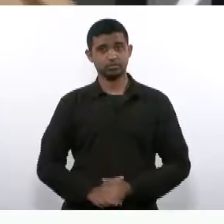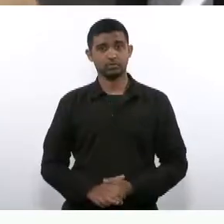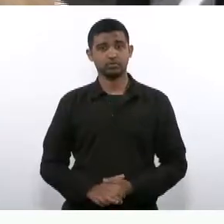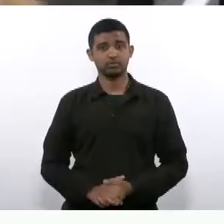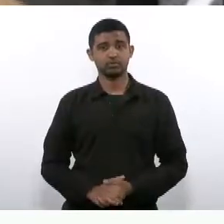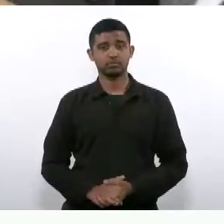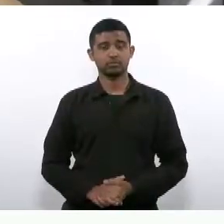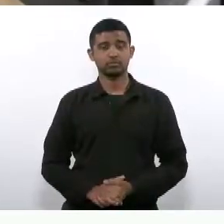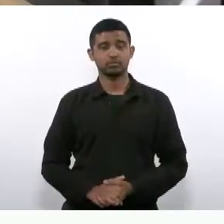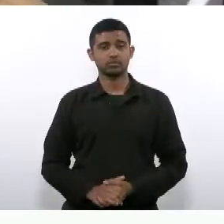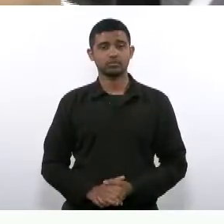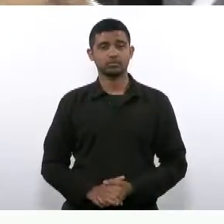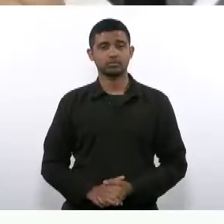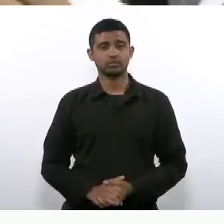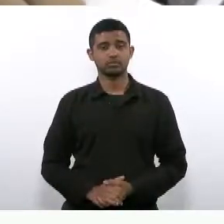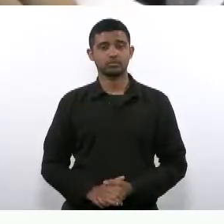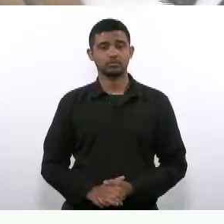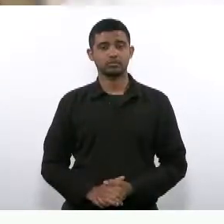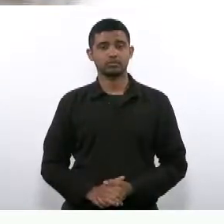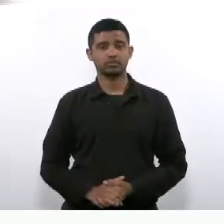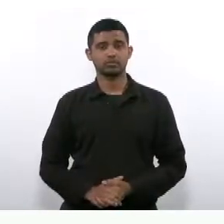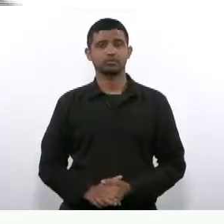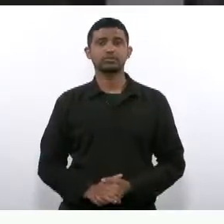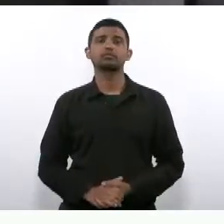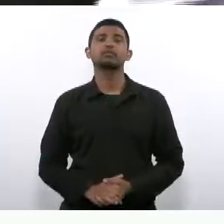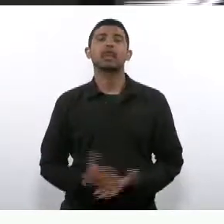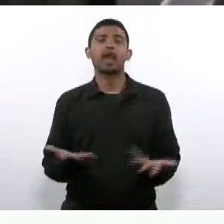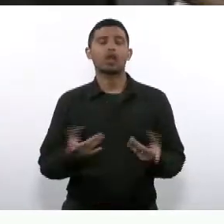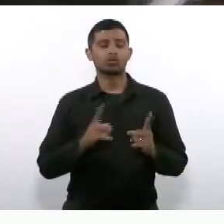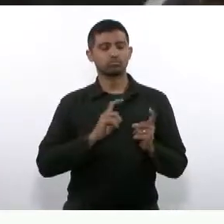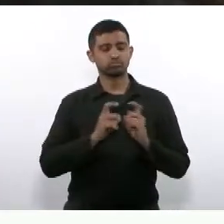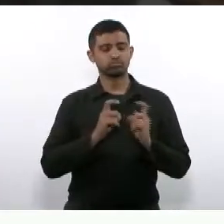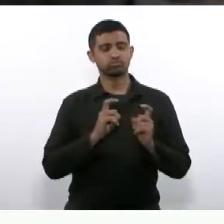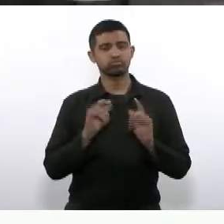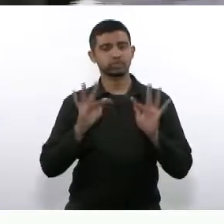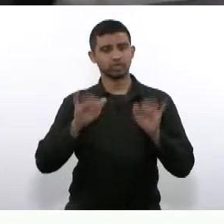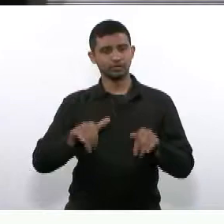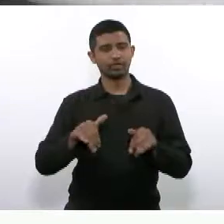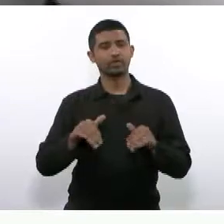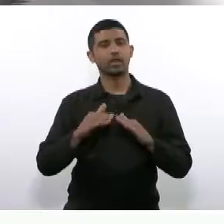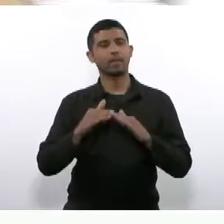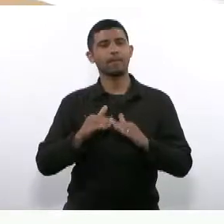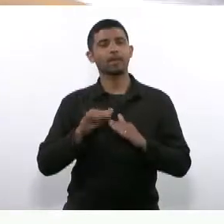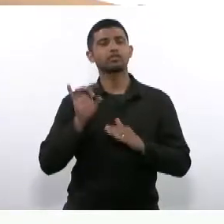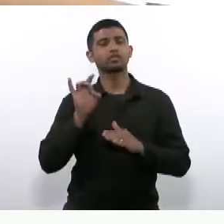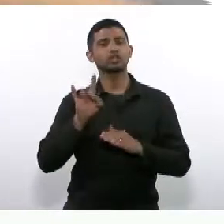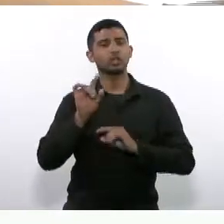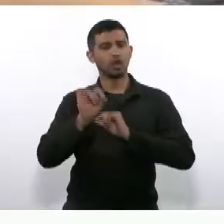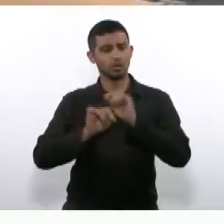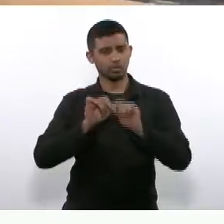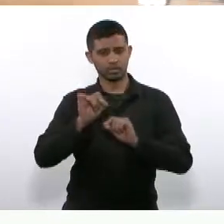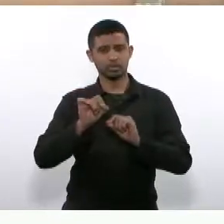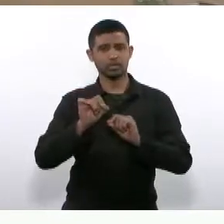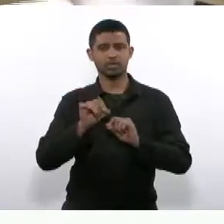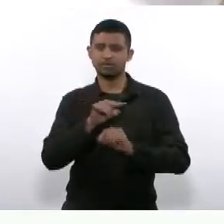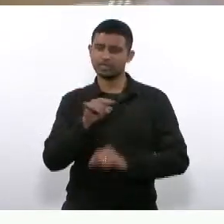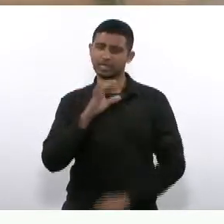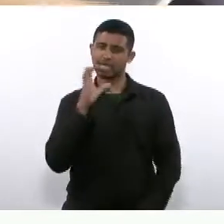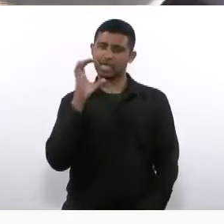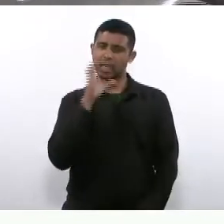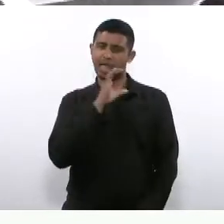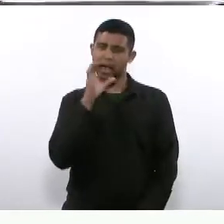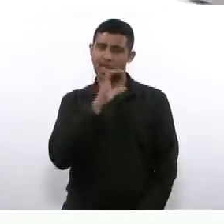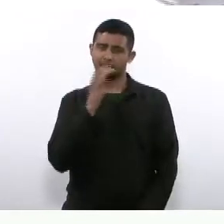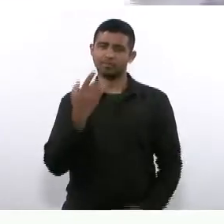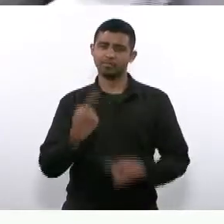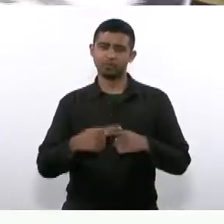deputados presentes nesse momento da CPI. Para suas considerações finais, aí pedindo apenas que sejam breves, porque